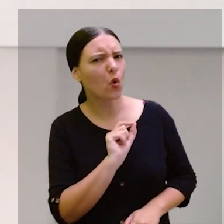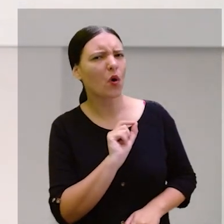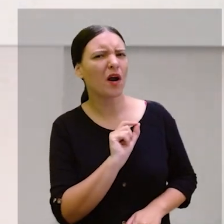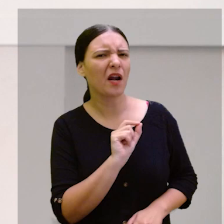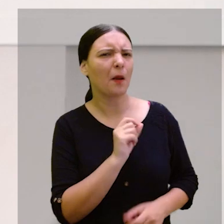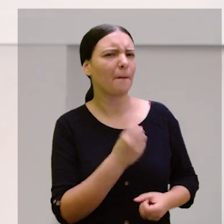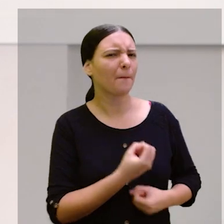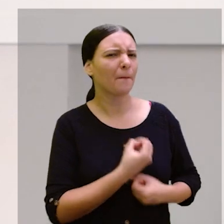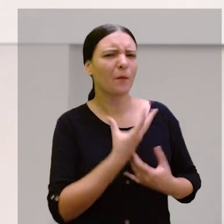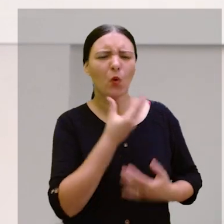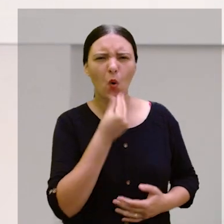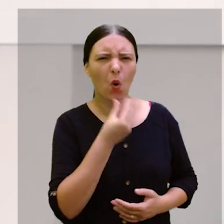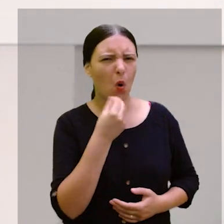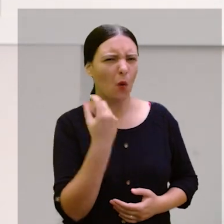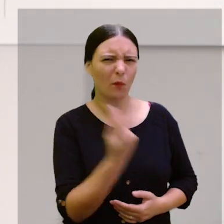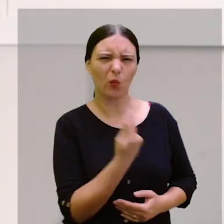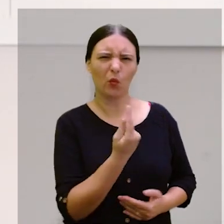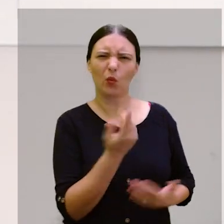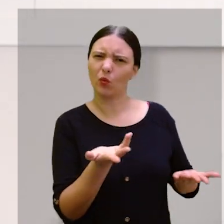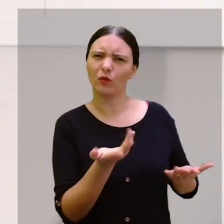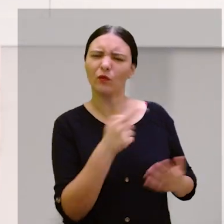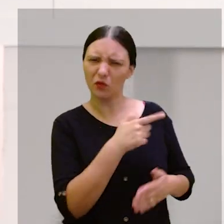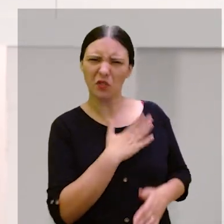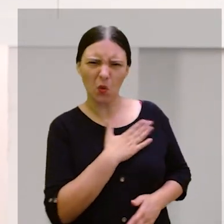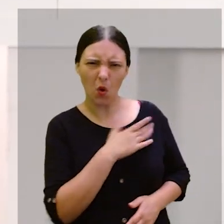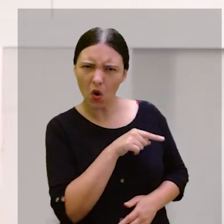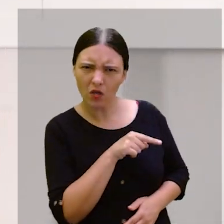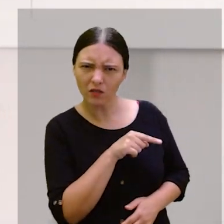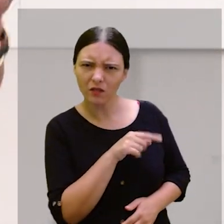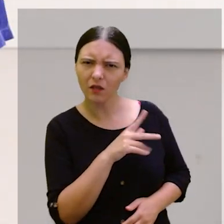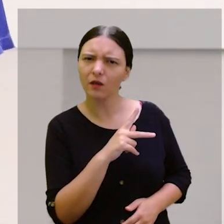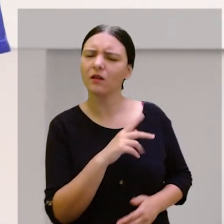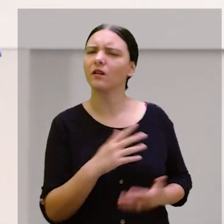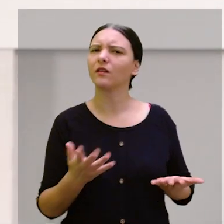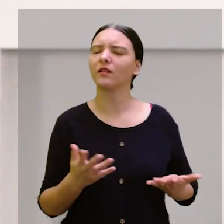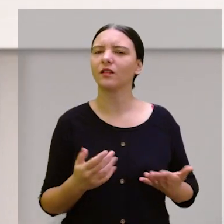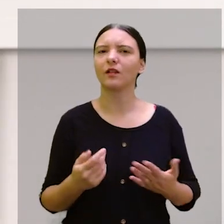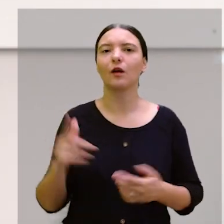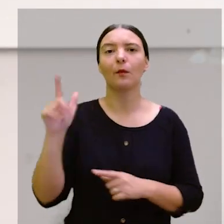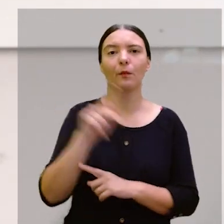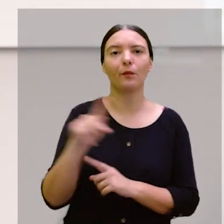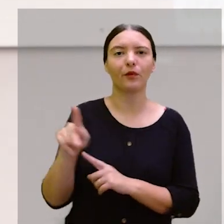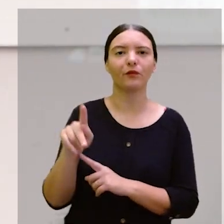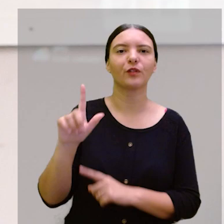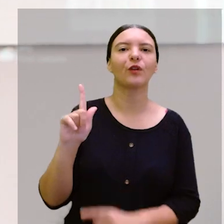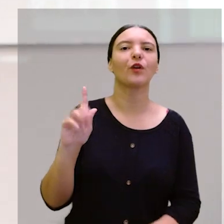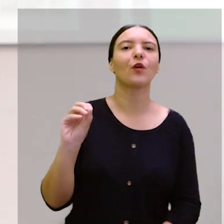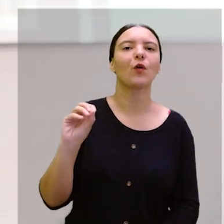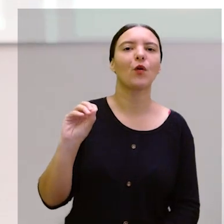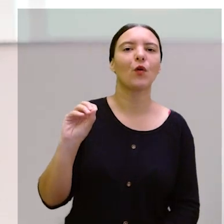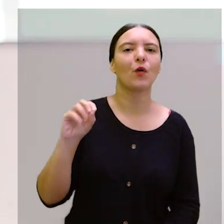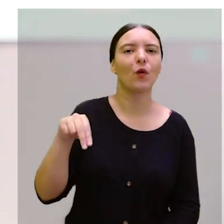só poeta. Você gosta do Vinícius de Moraes? Meu professor se chamava professor Gonzaga.